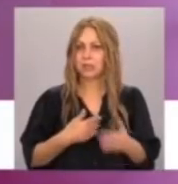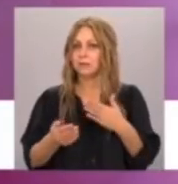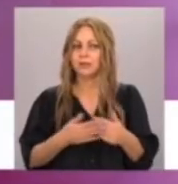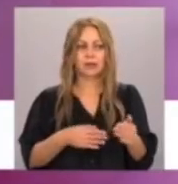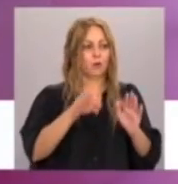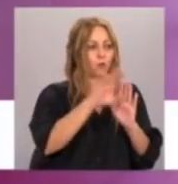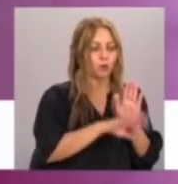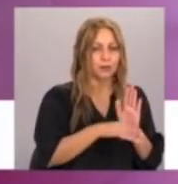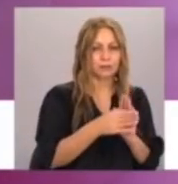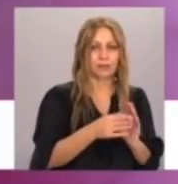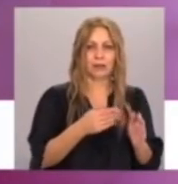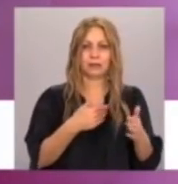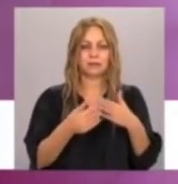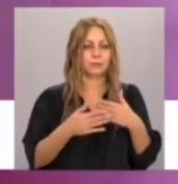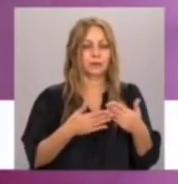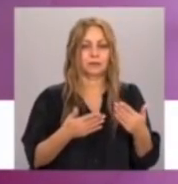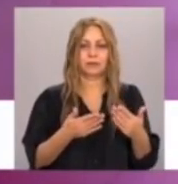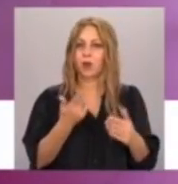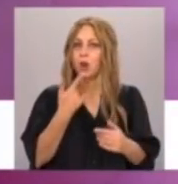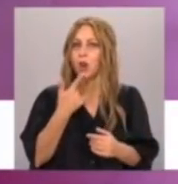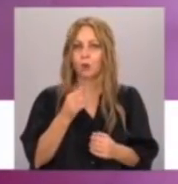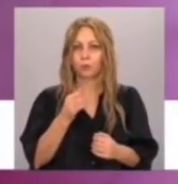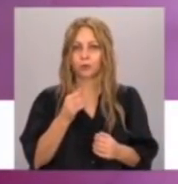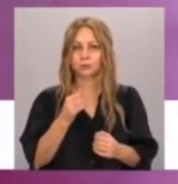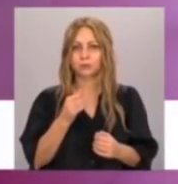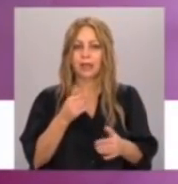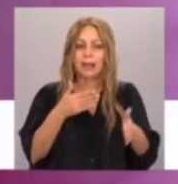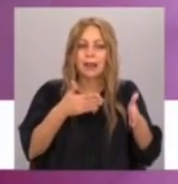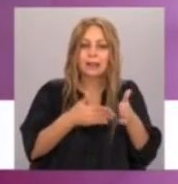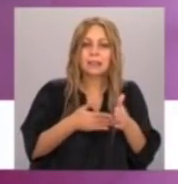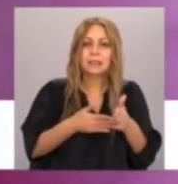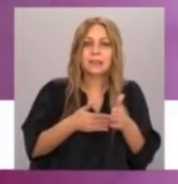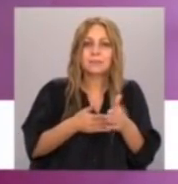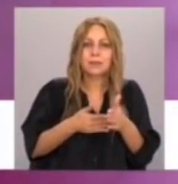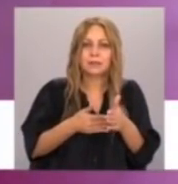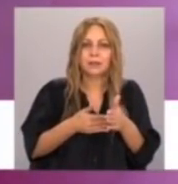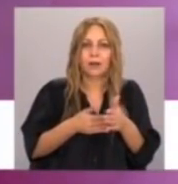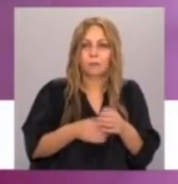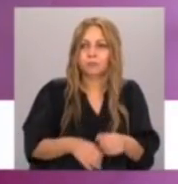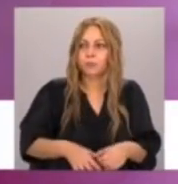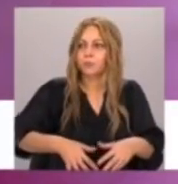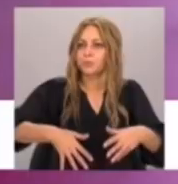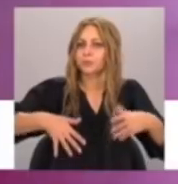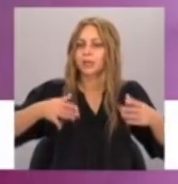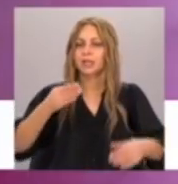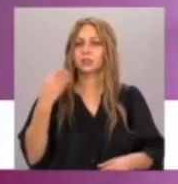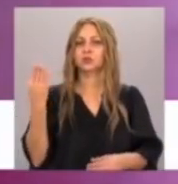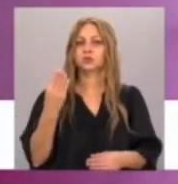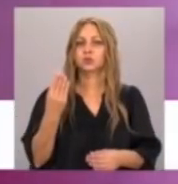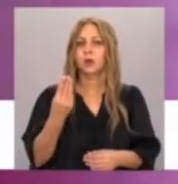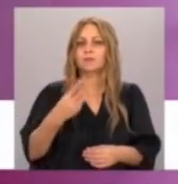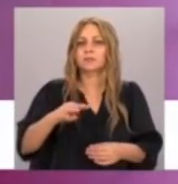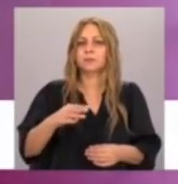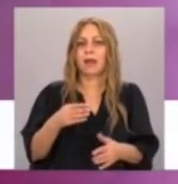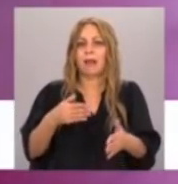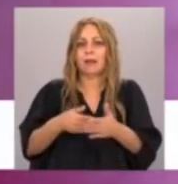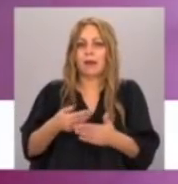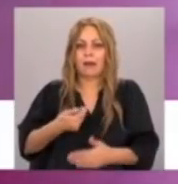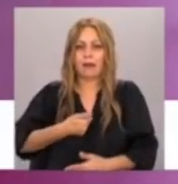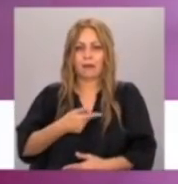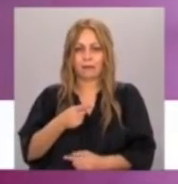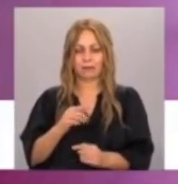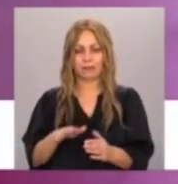autonomia que D e não pode ser está limitar o crescimento de dezenas de milhares de jovens em Portugal e tá